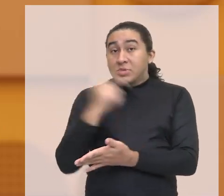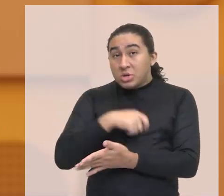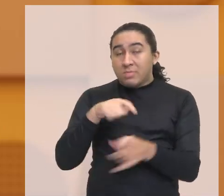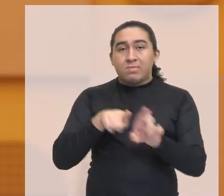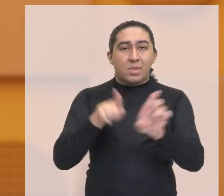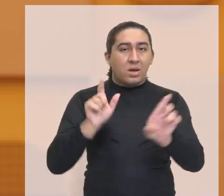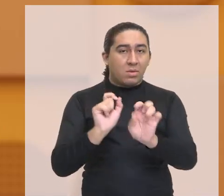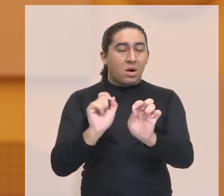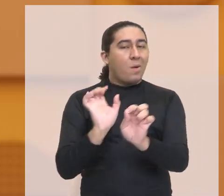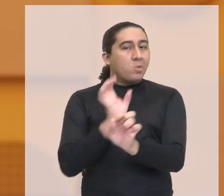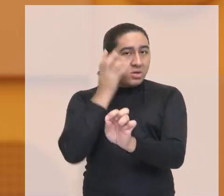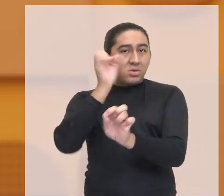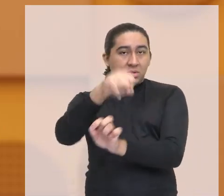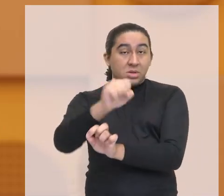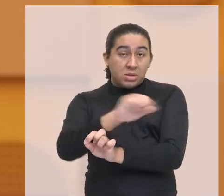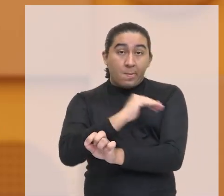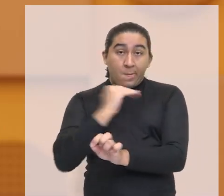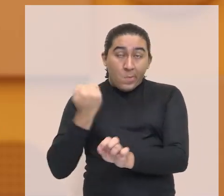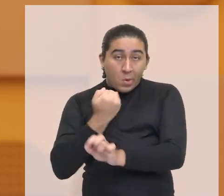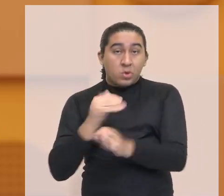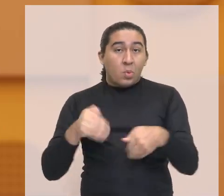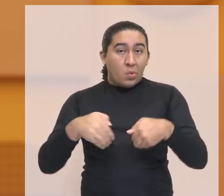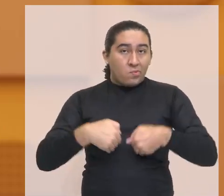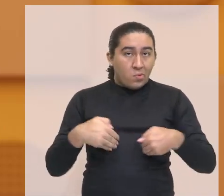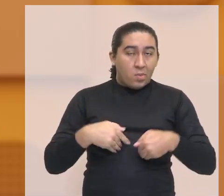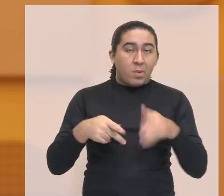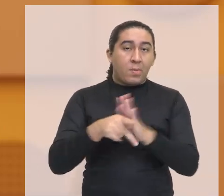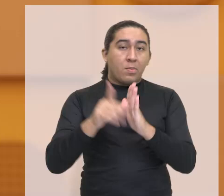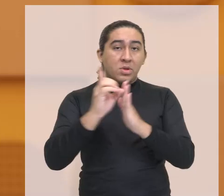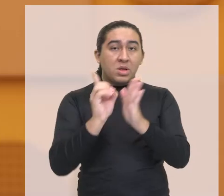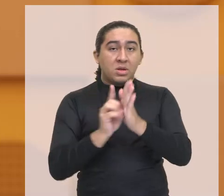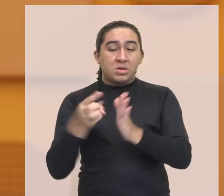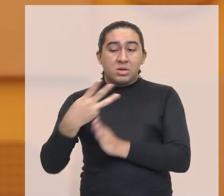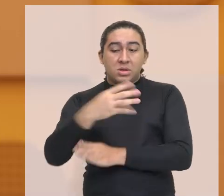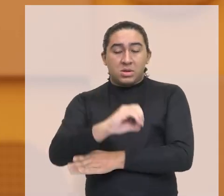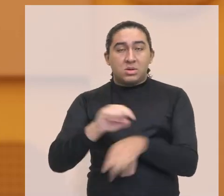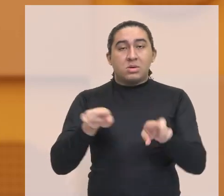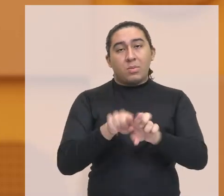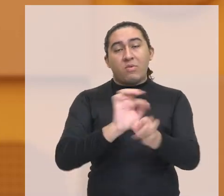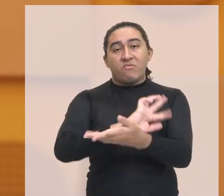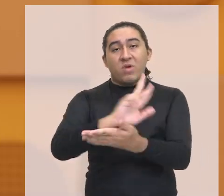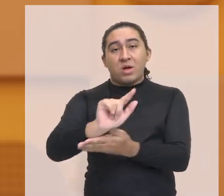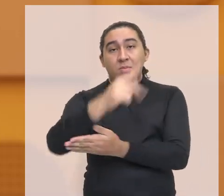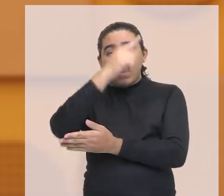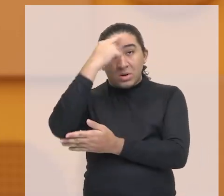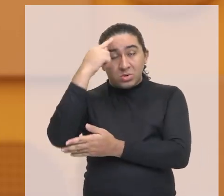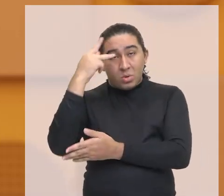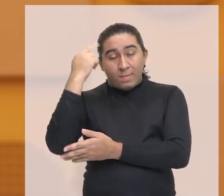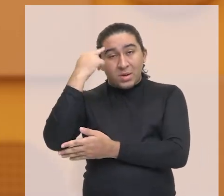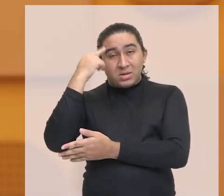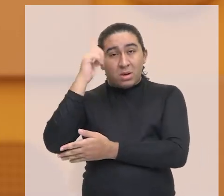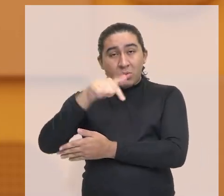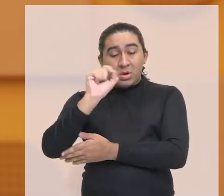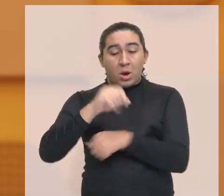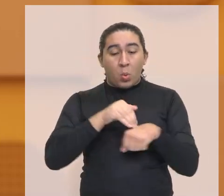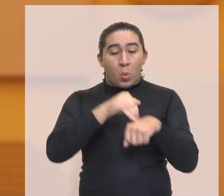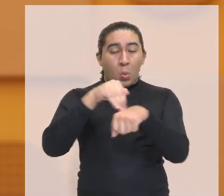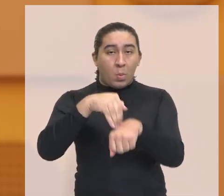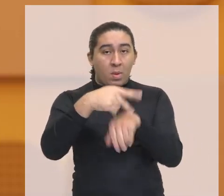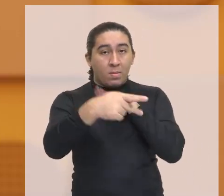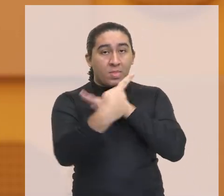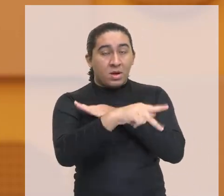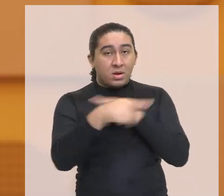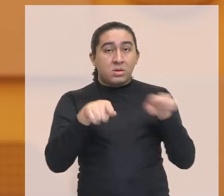que houve morte por fome na Ucrânia ali na década de 30 e muitos colocam na culpa do próprio Stalin e de